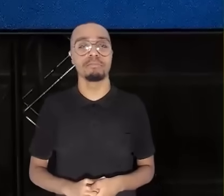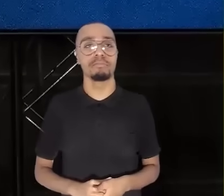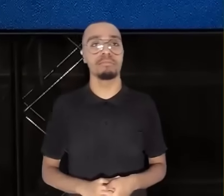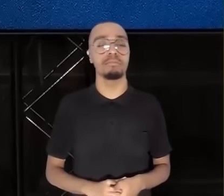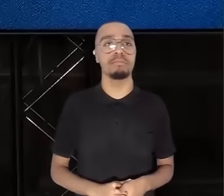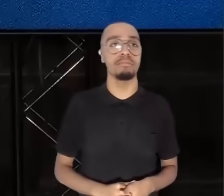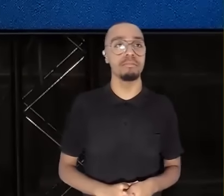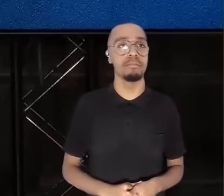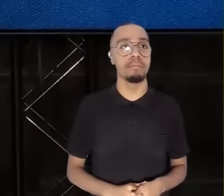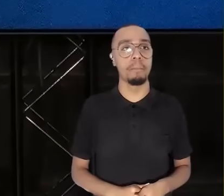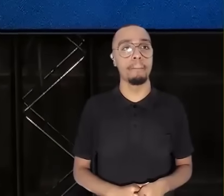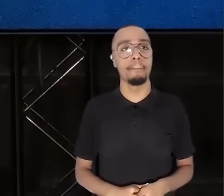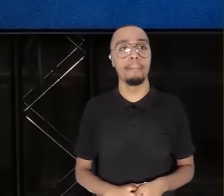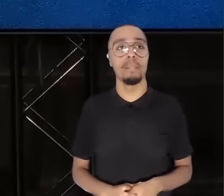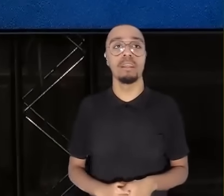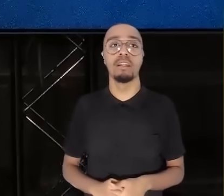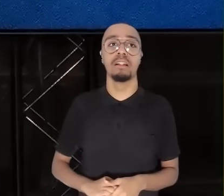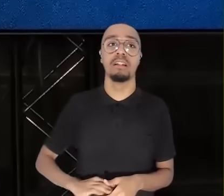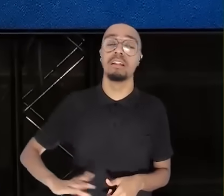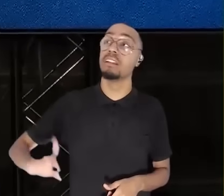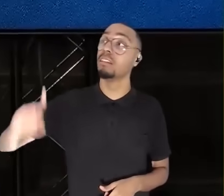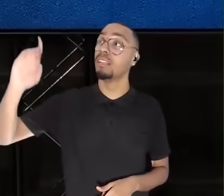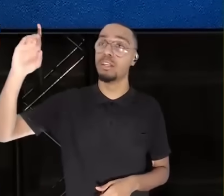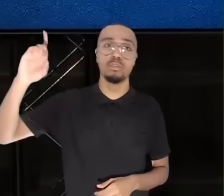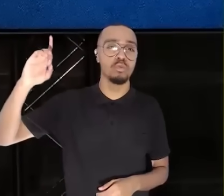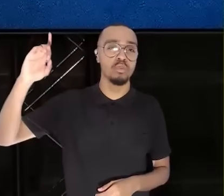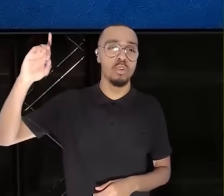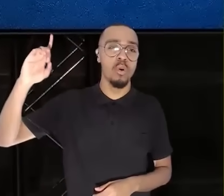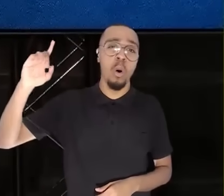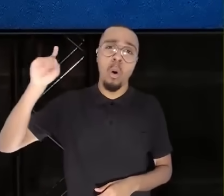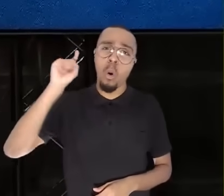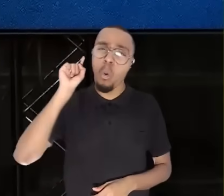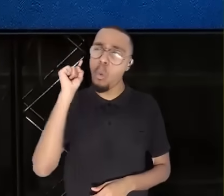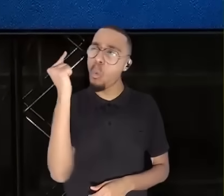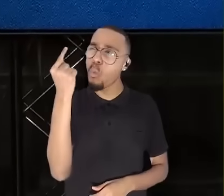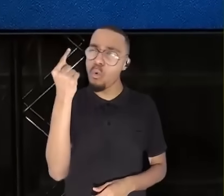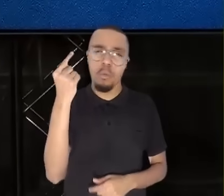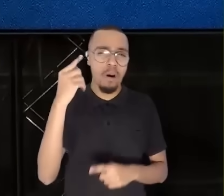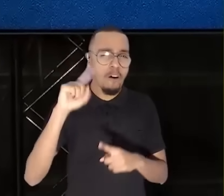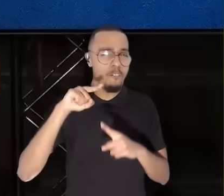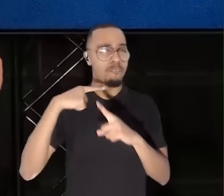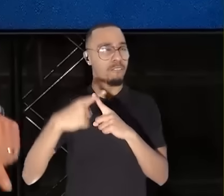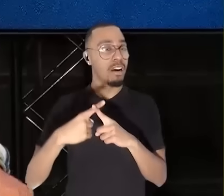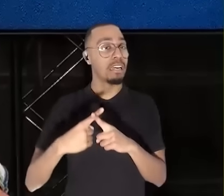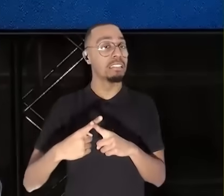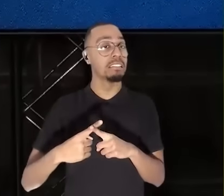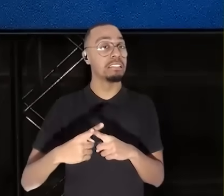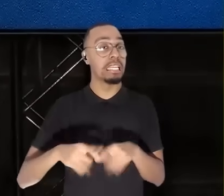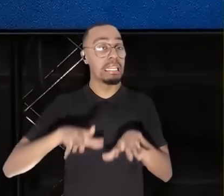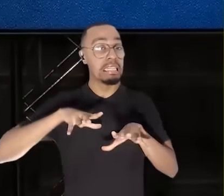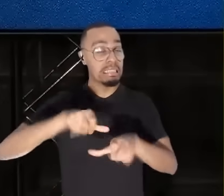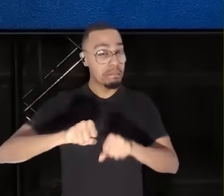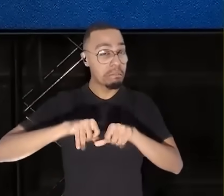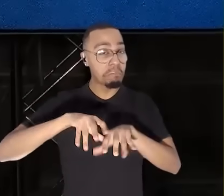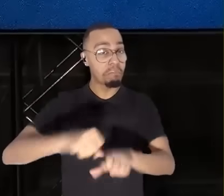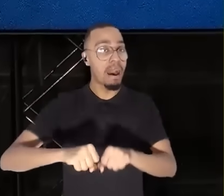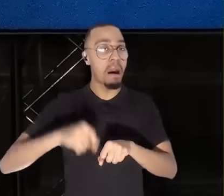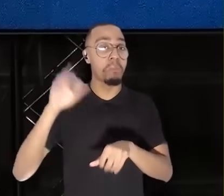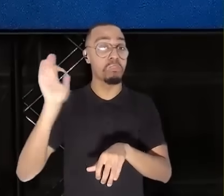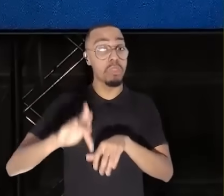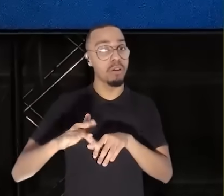Deus colocou a mão no barro uma vez só, e nunca mais ele tocou na terra. Ele só colocou a mão no barro para fazer